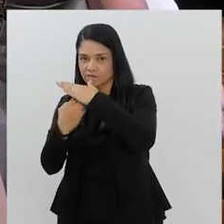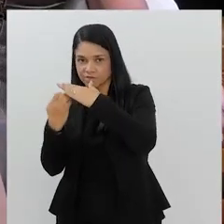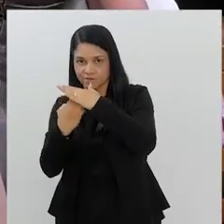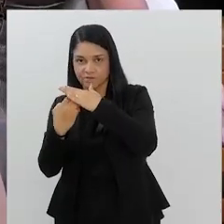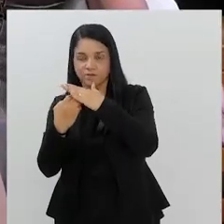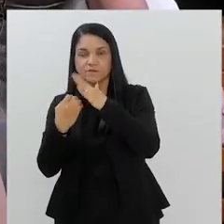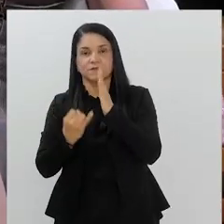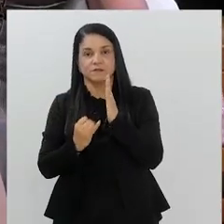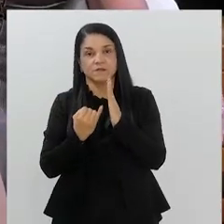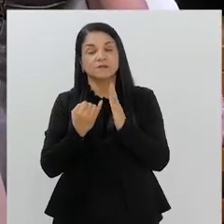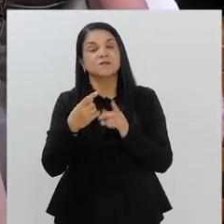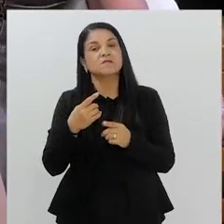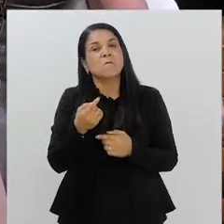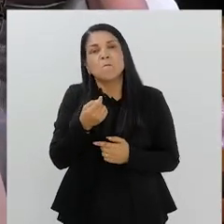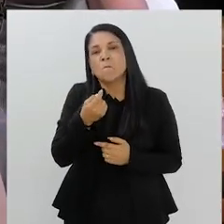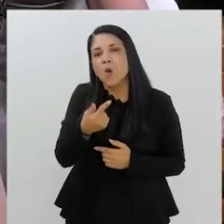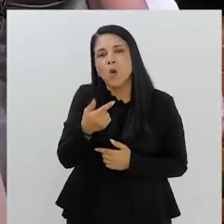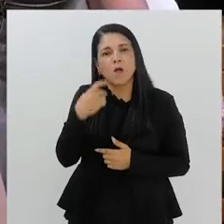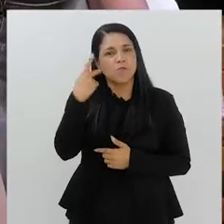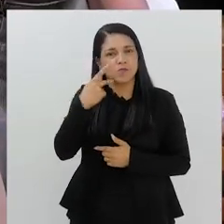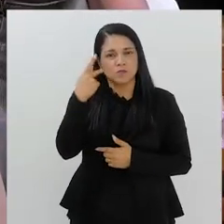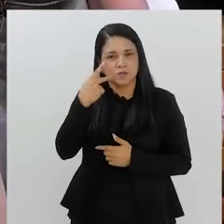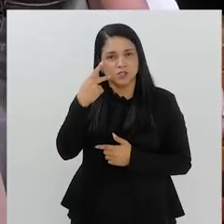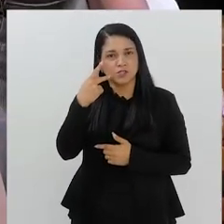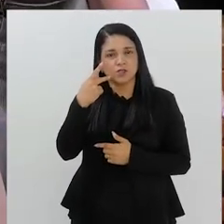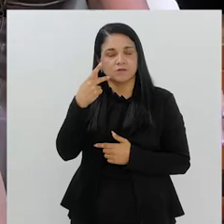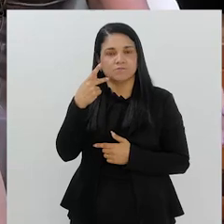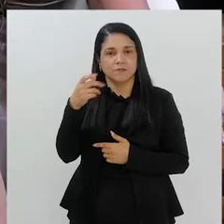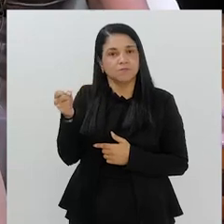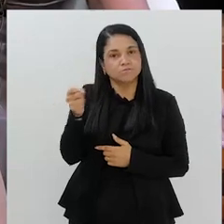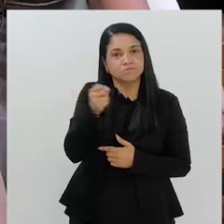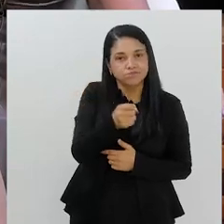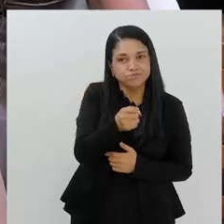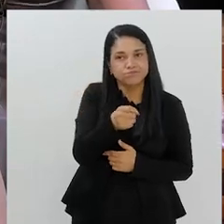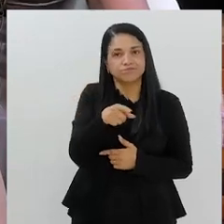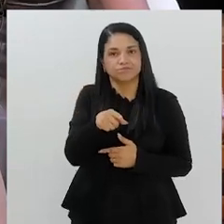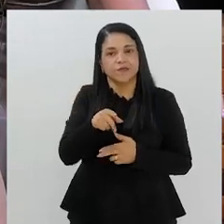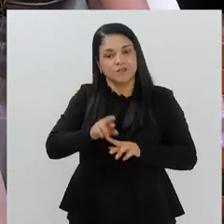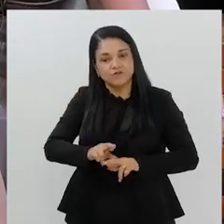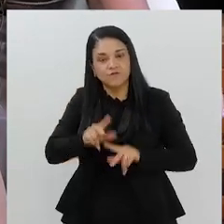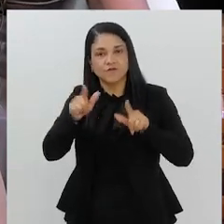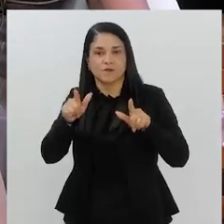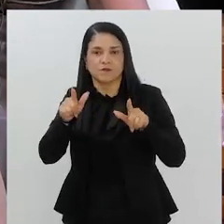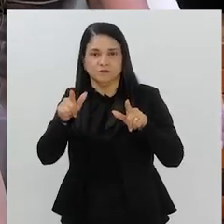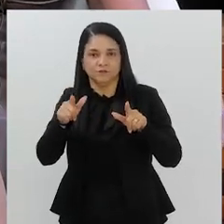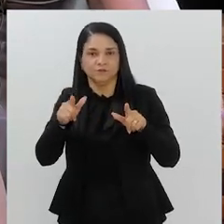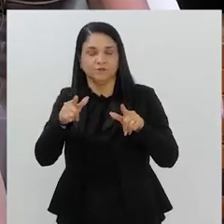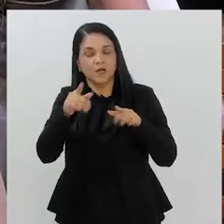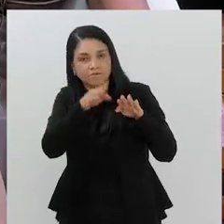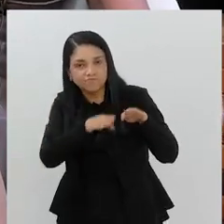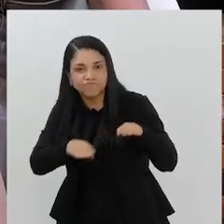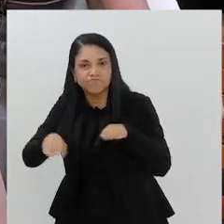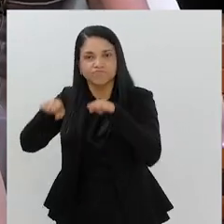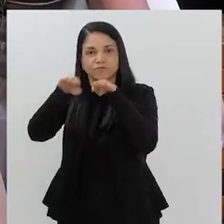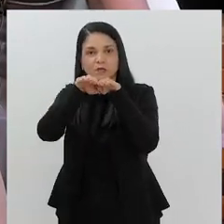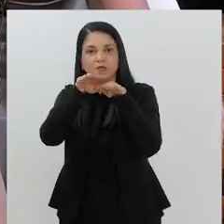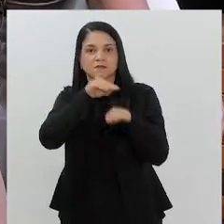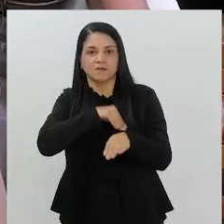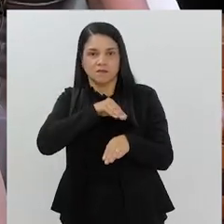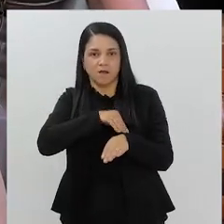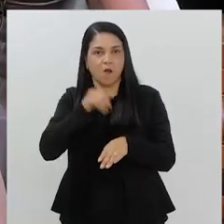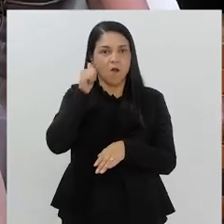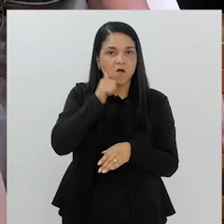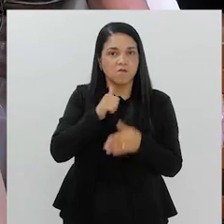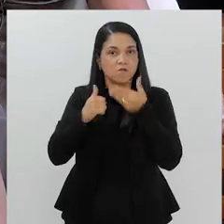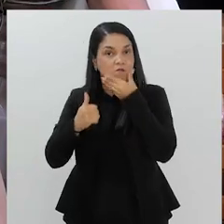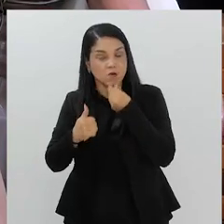empresas nenhuma ou pouquíssima política que incida nesta realidade que caminha no sentido de promover Equidade salarial e